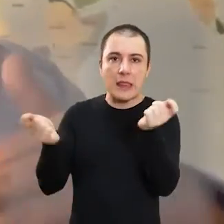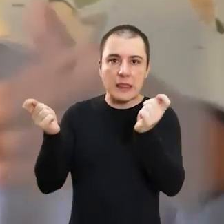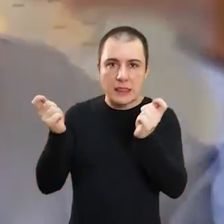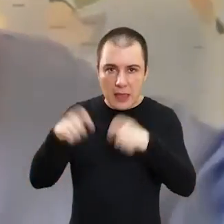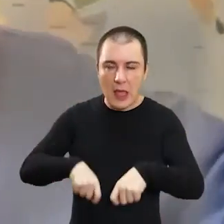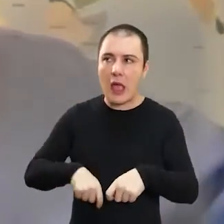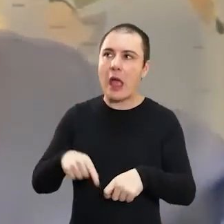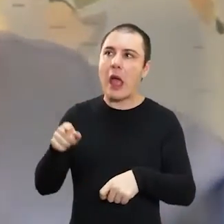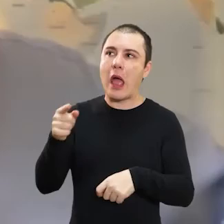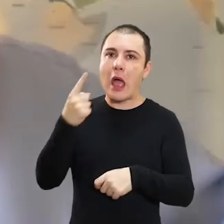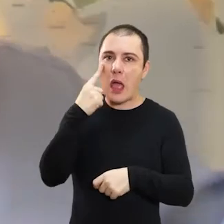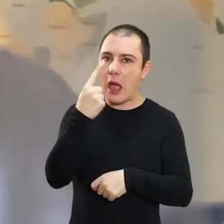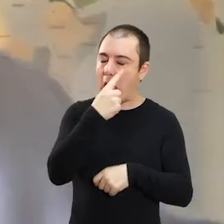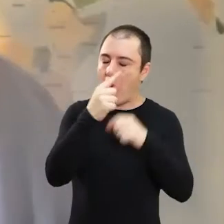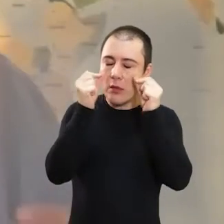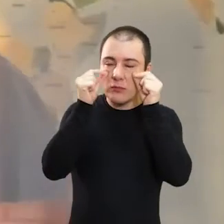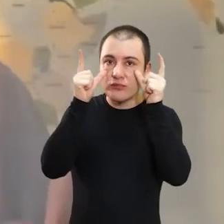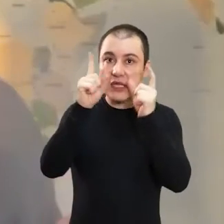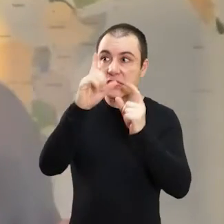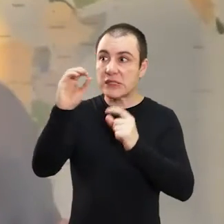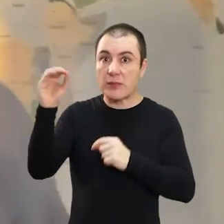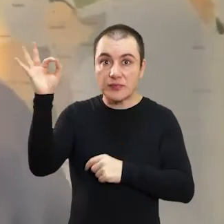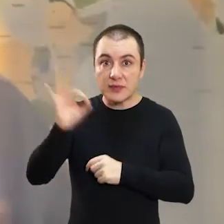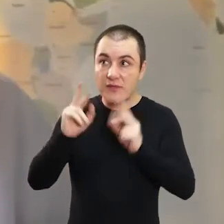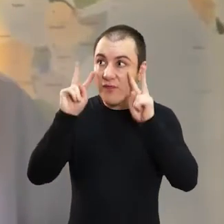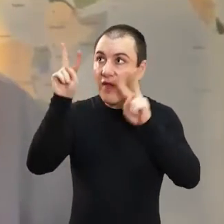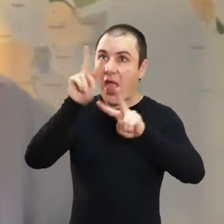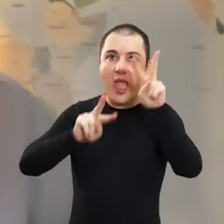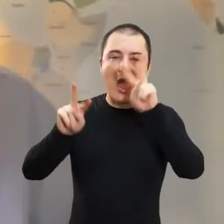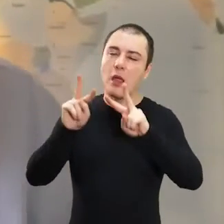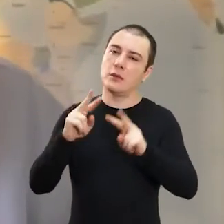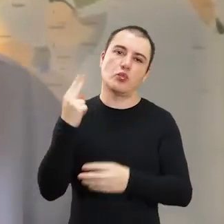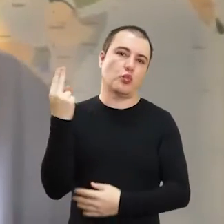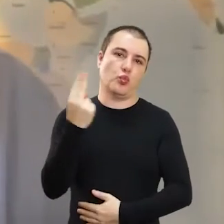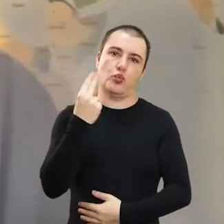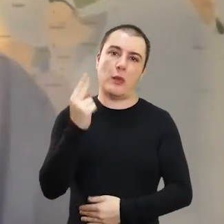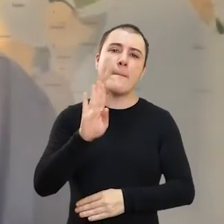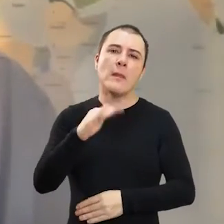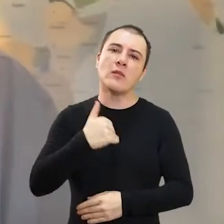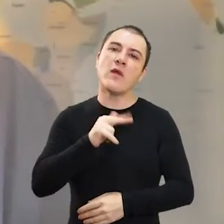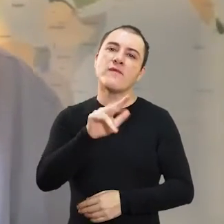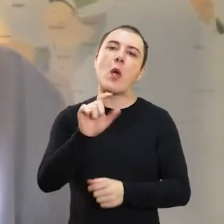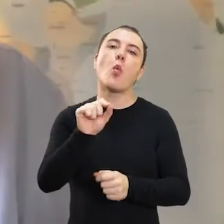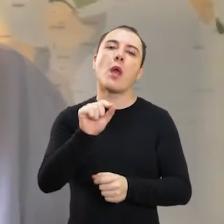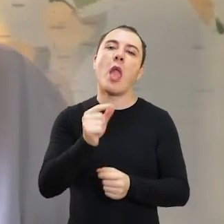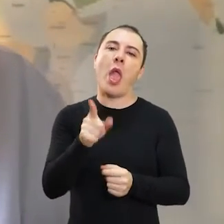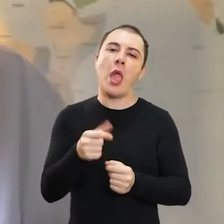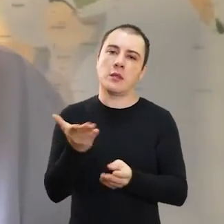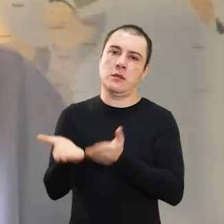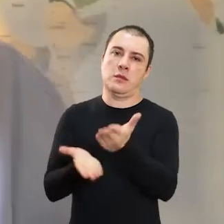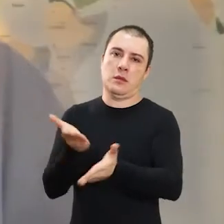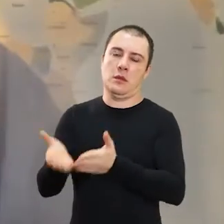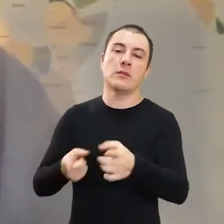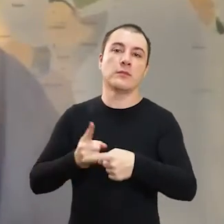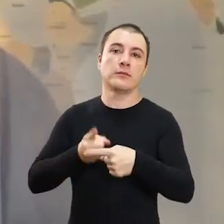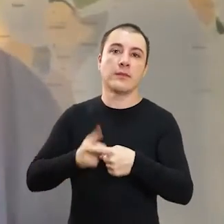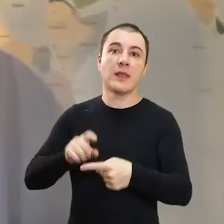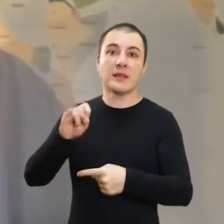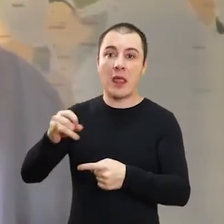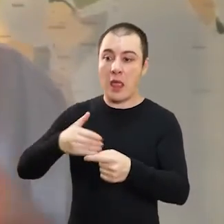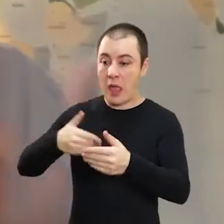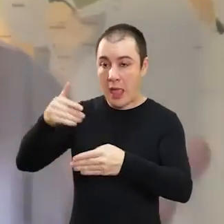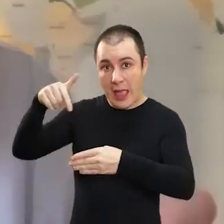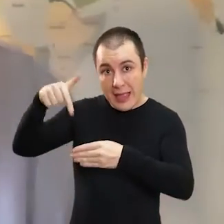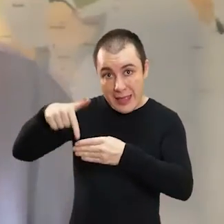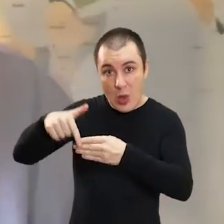você reverter essa perda de visão que você já teve. No entanto, eu vou instituir o tratamento e a partir daquele momento,